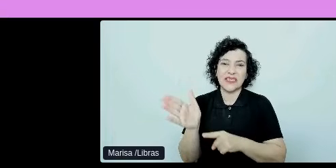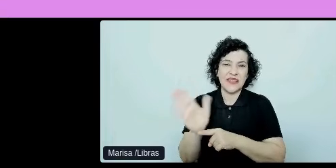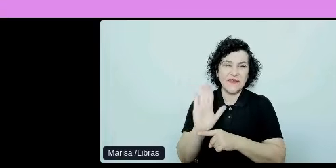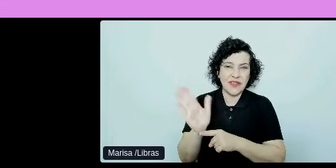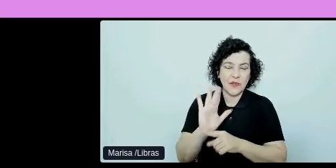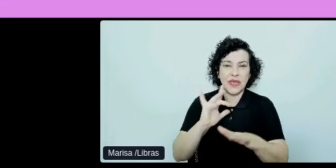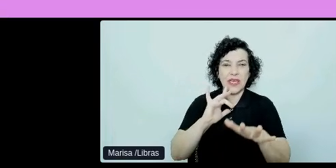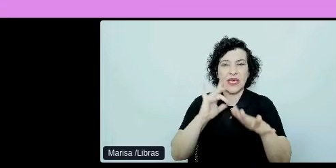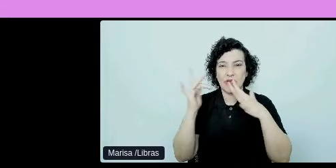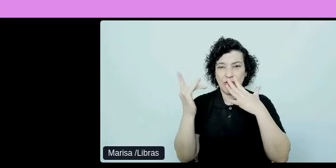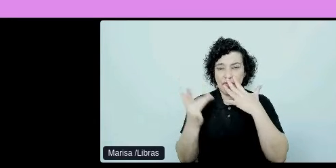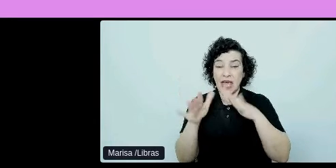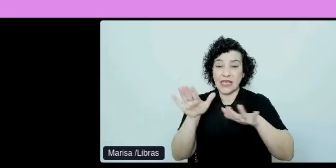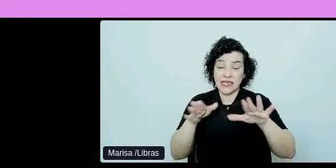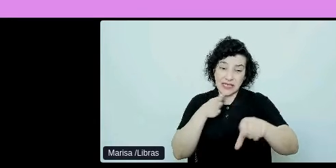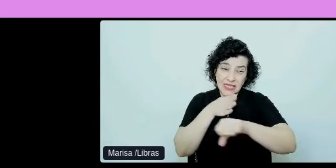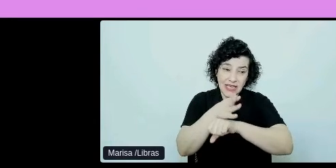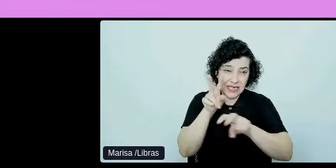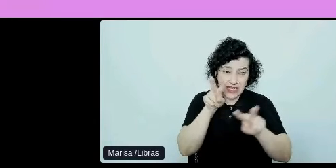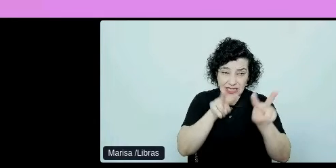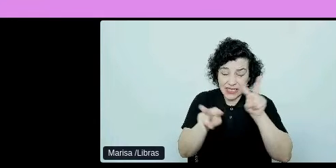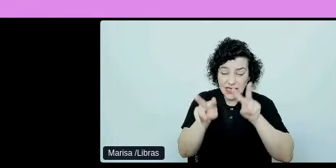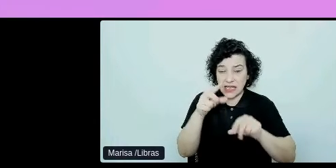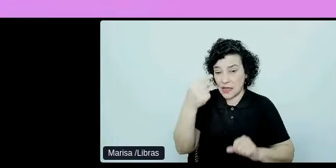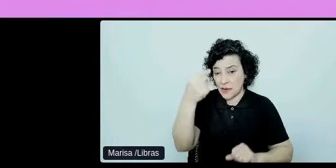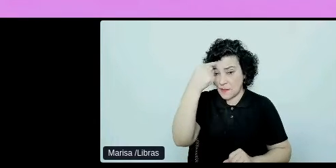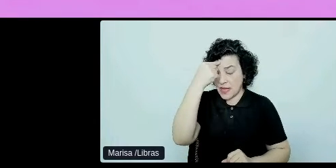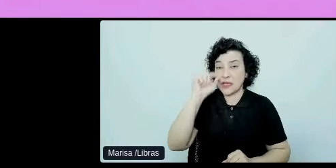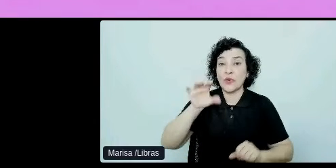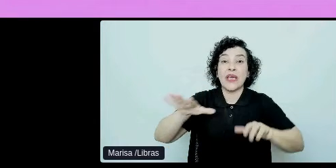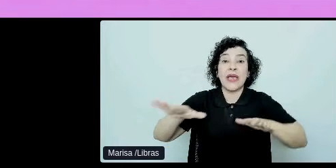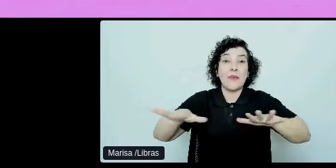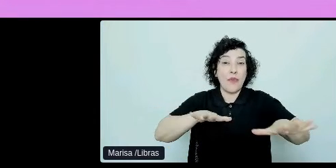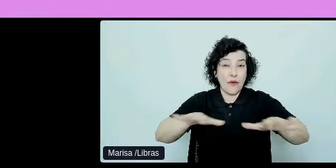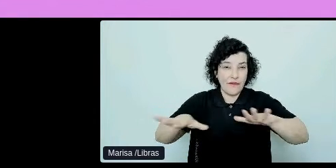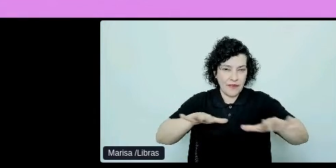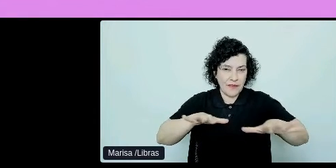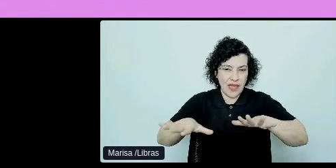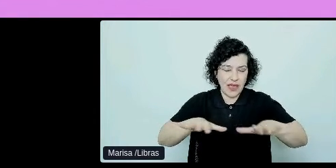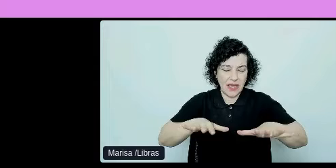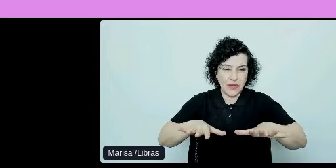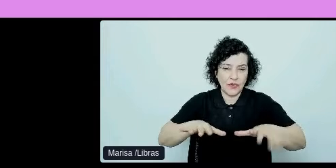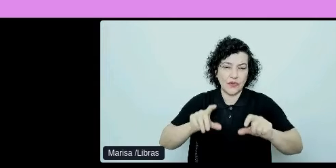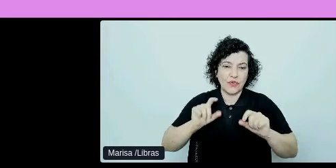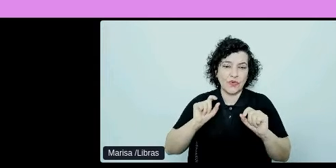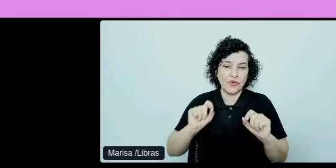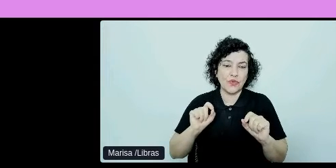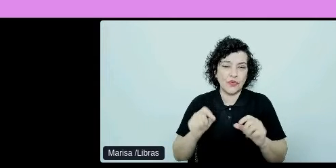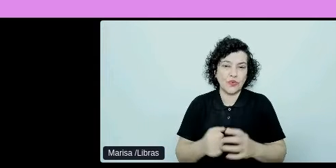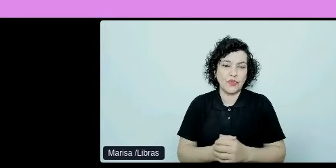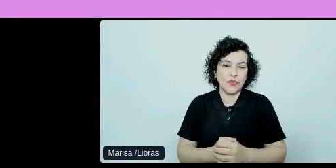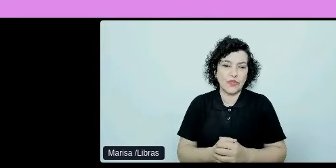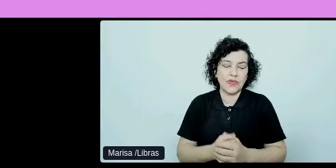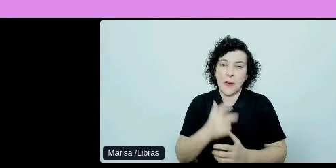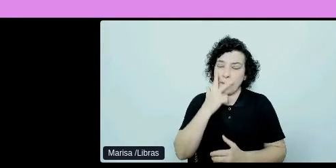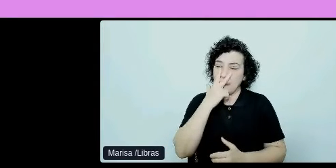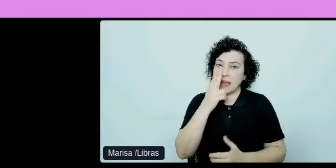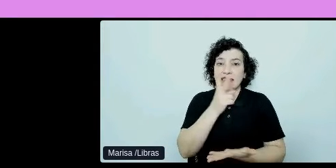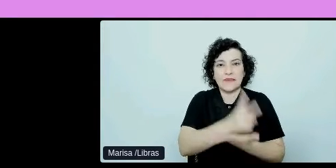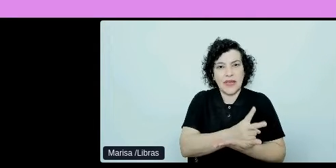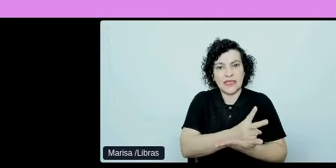sociais de uma forma geral. Acham que esses movimentos têm que ser uma coisa muito, assim, muito